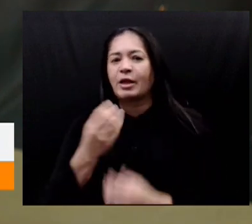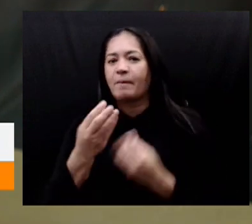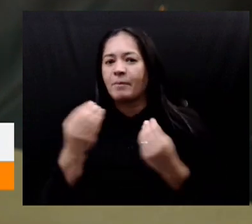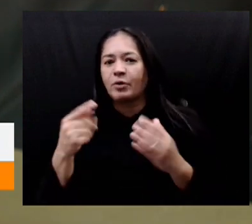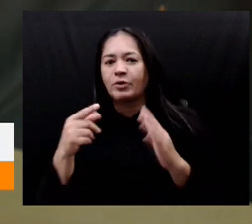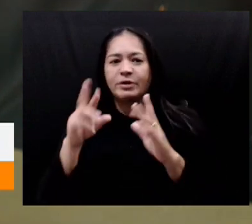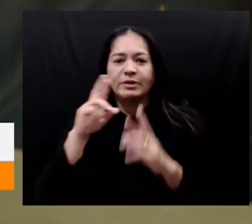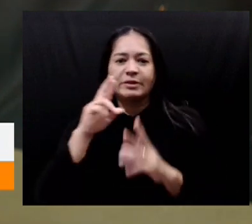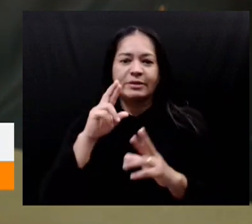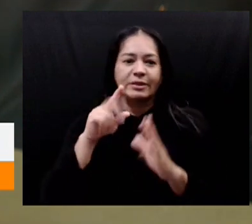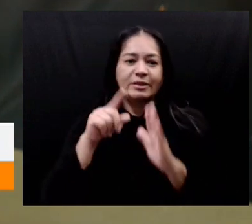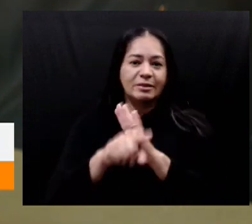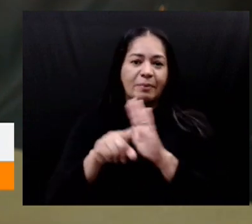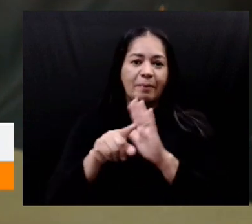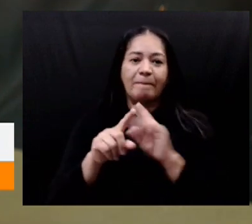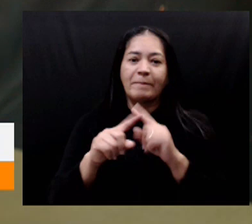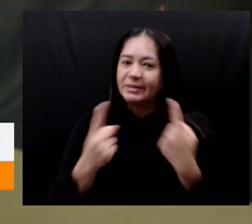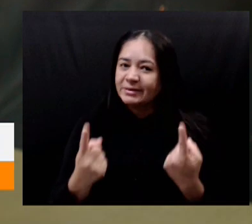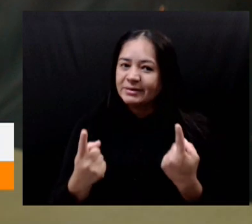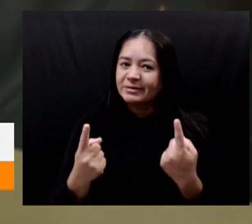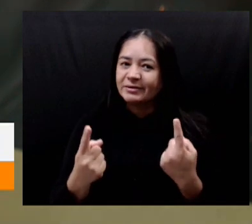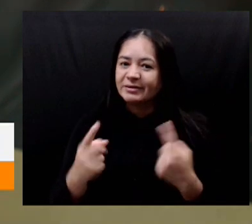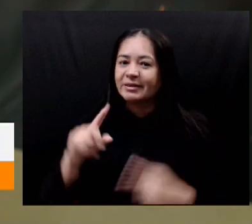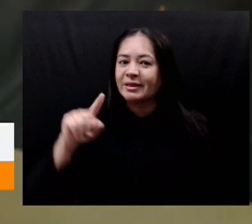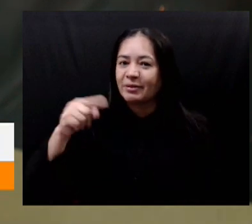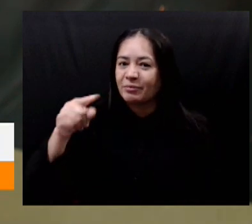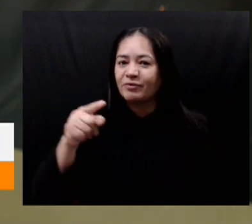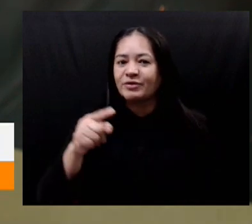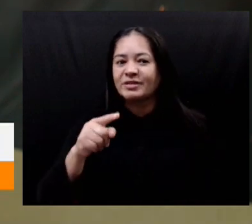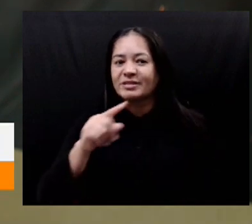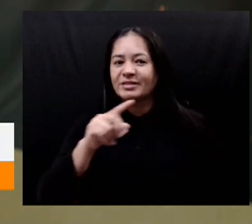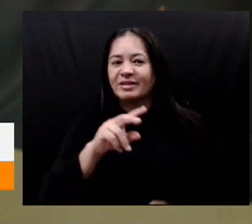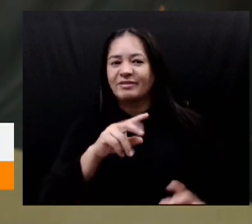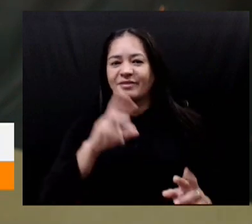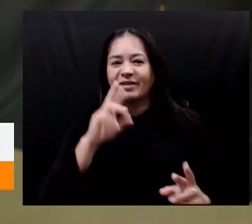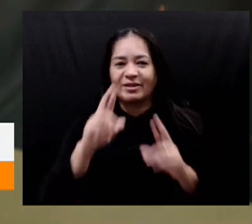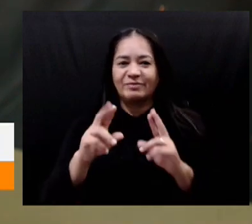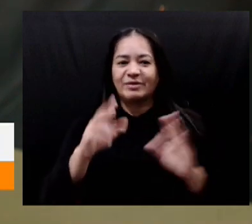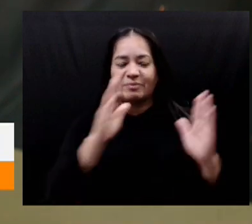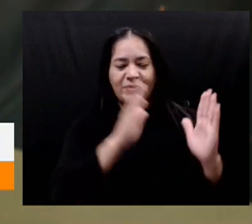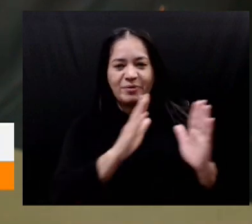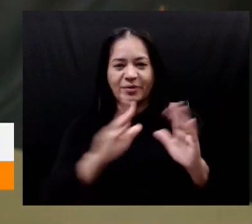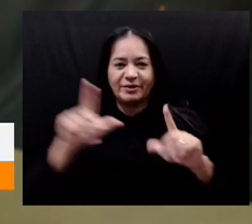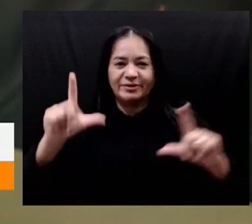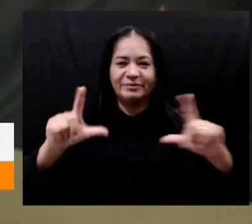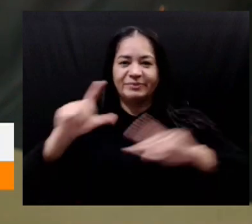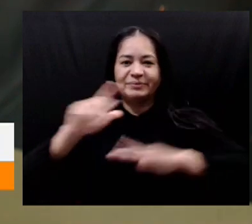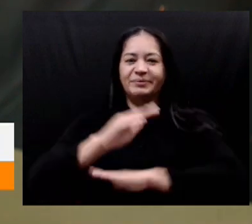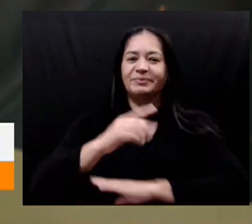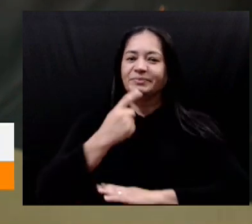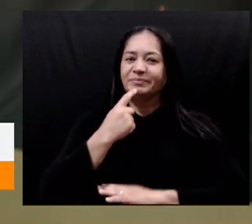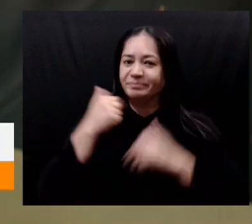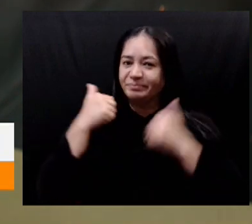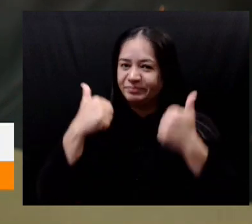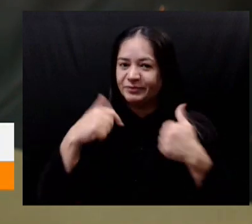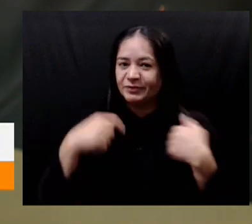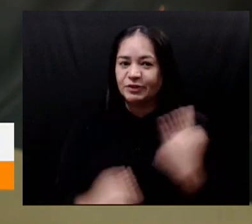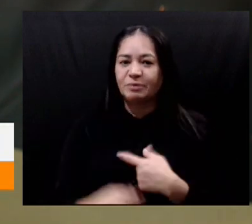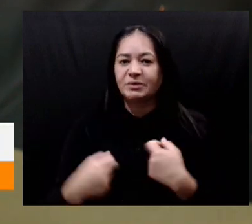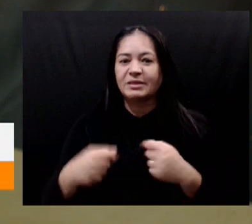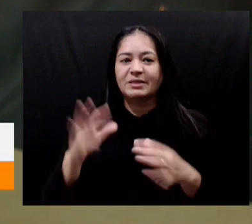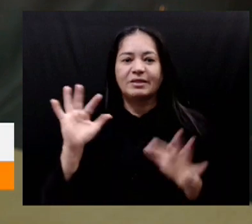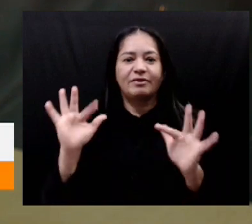aqui, mas depois você vai ver a sua resposta na programação da TV Câmara Campinas, tá bom? A gente precisa encerrar agora, então, eu